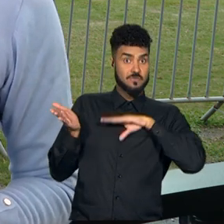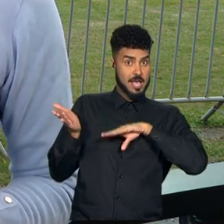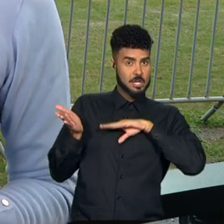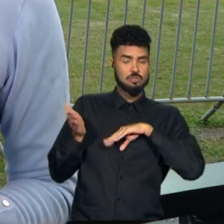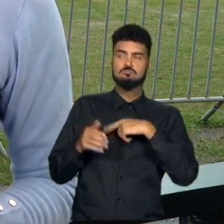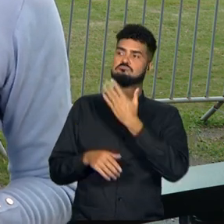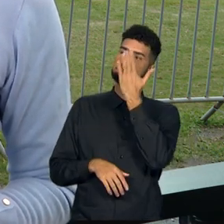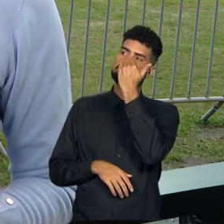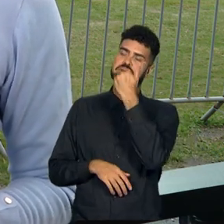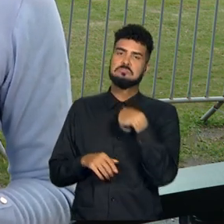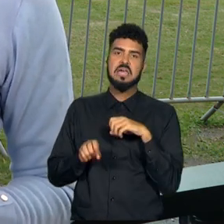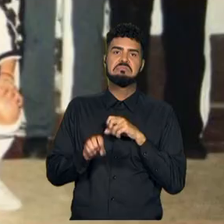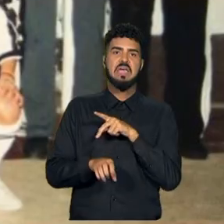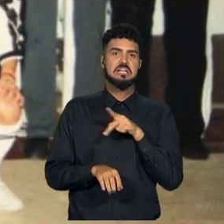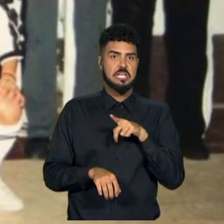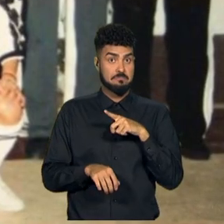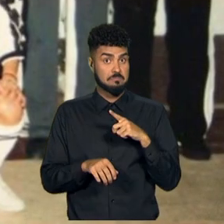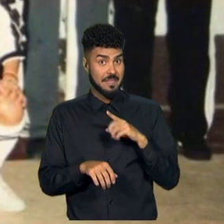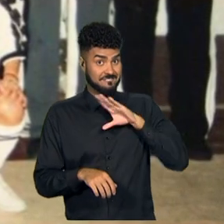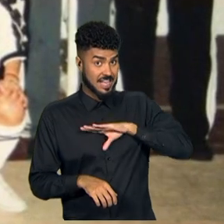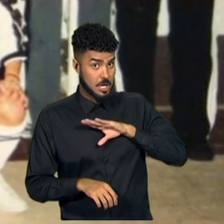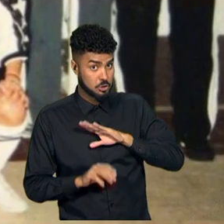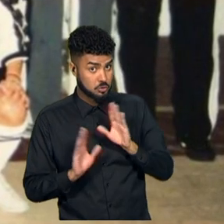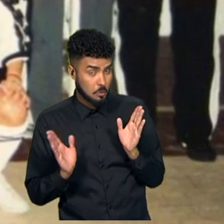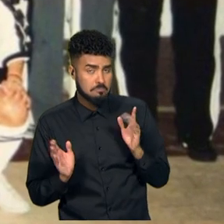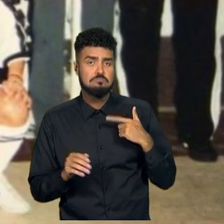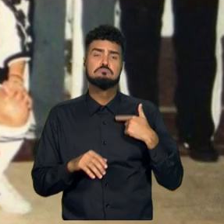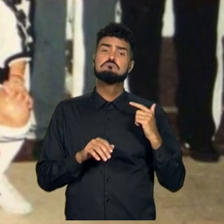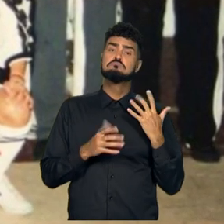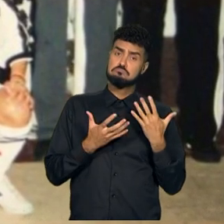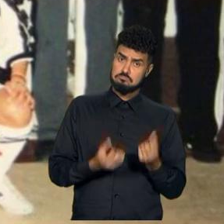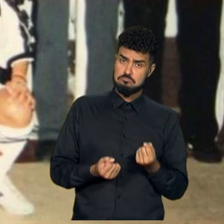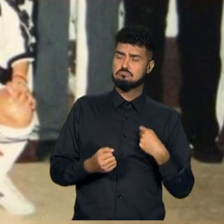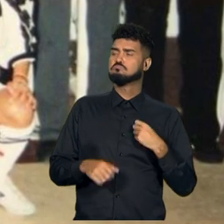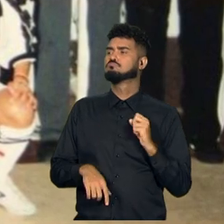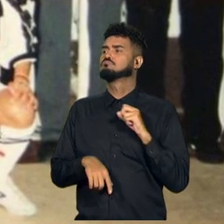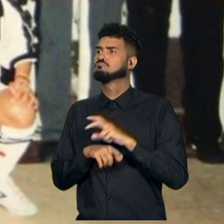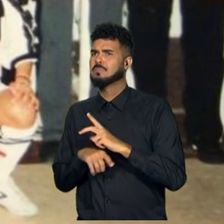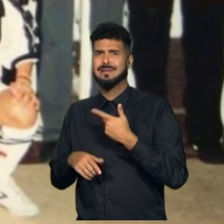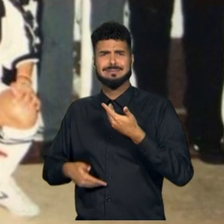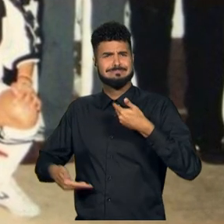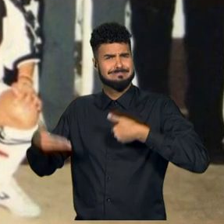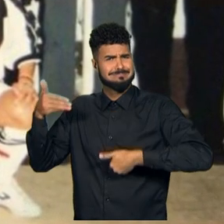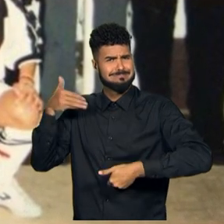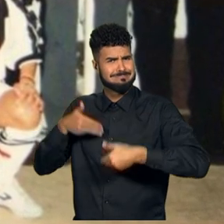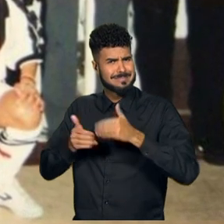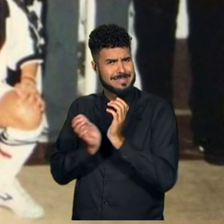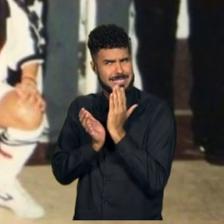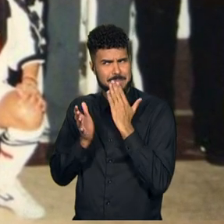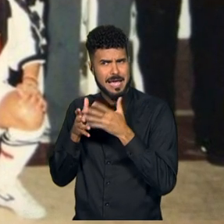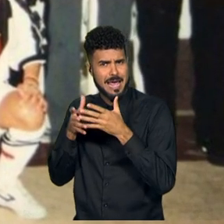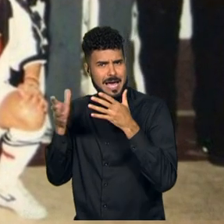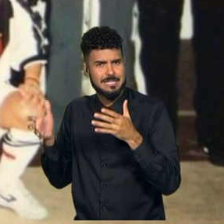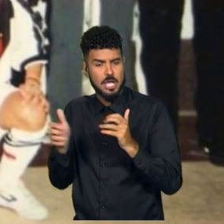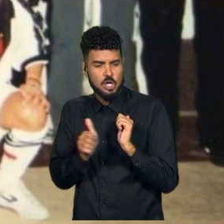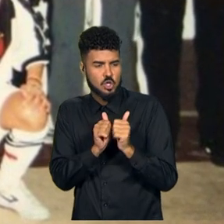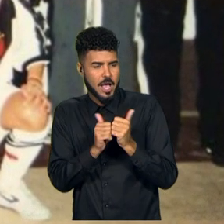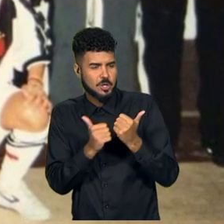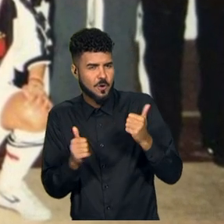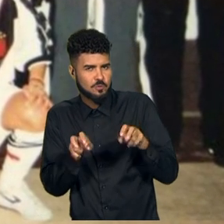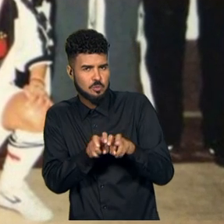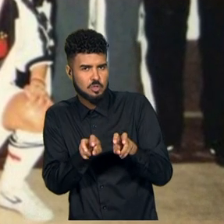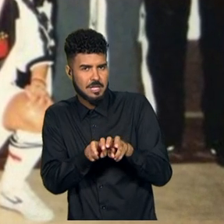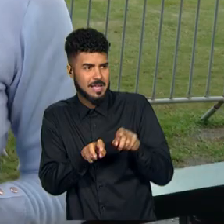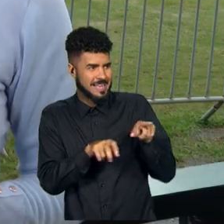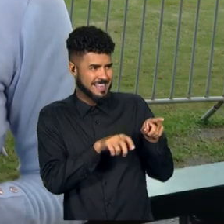ser técnica de futebol do Vasco. A partir desse momento, a gente teve todas as regalias de um clube grande. Nossas jogadoras de futebol de salão foram